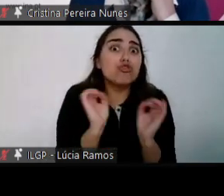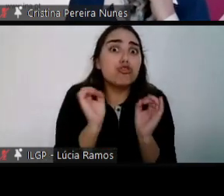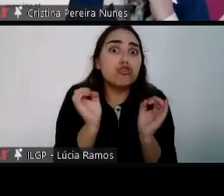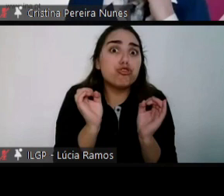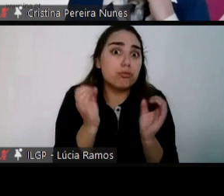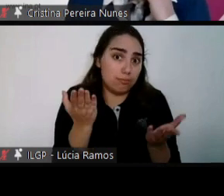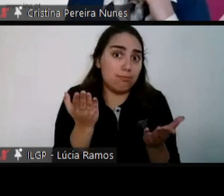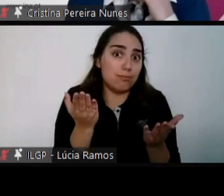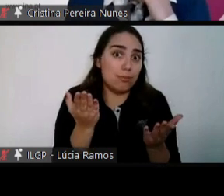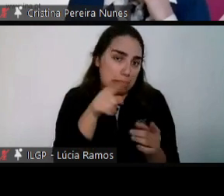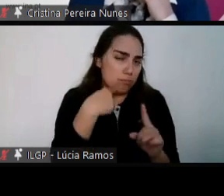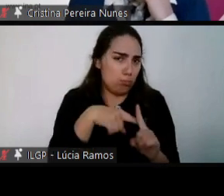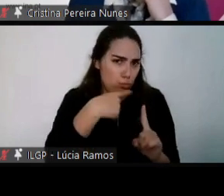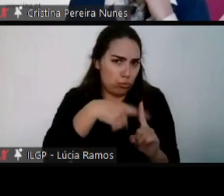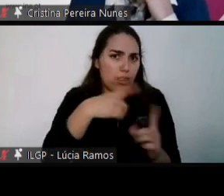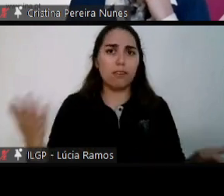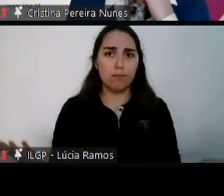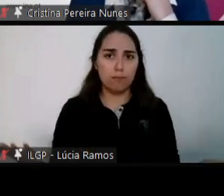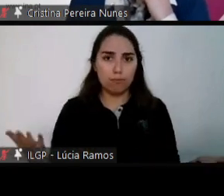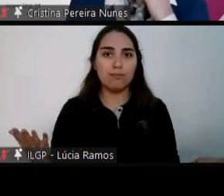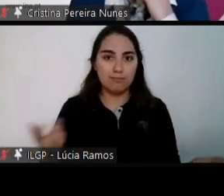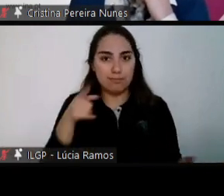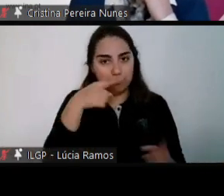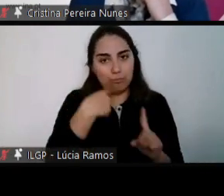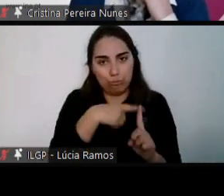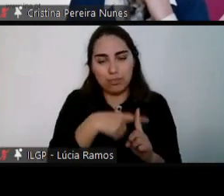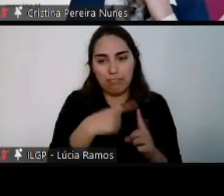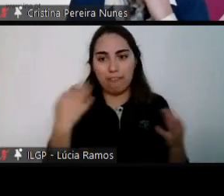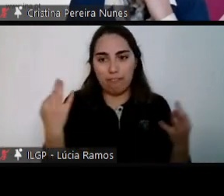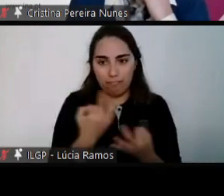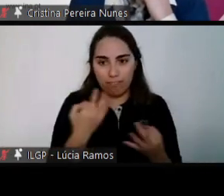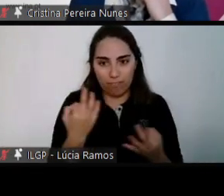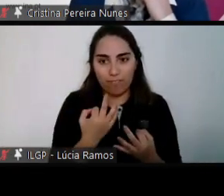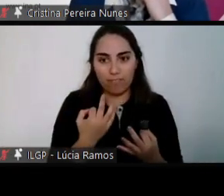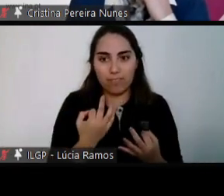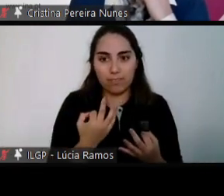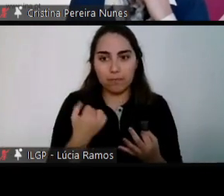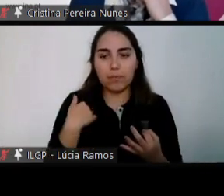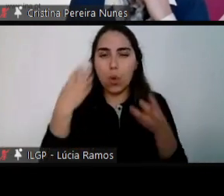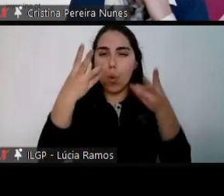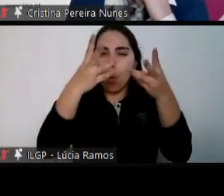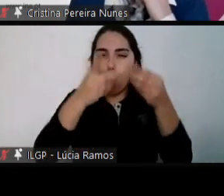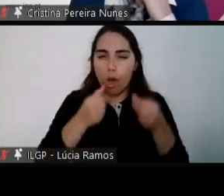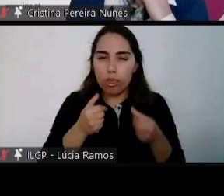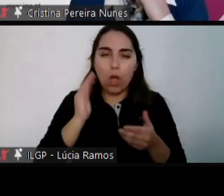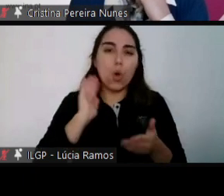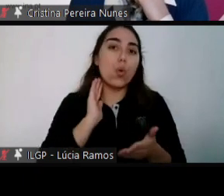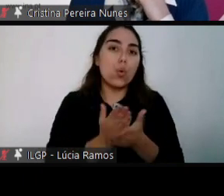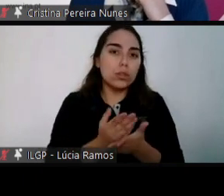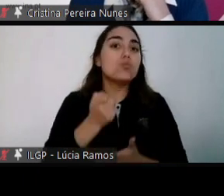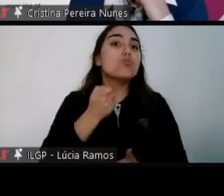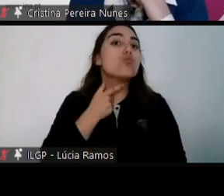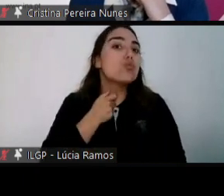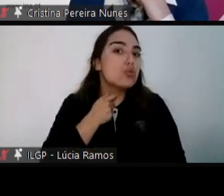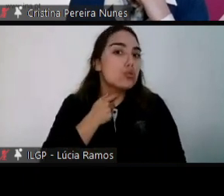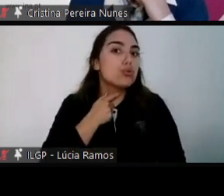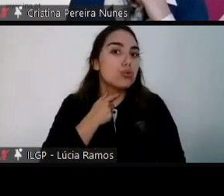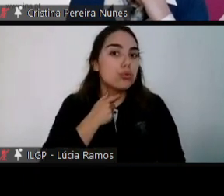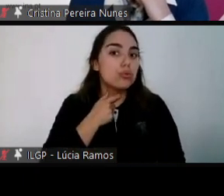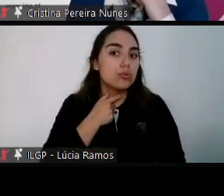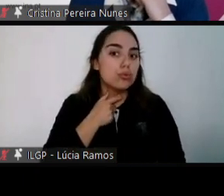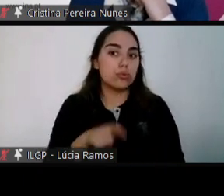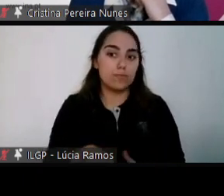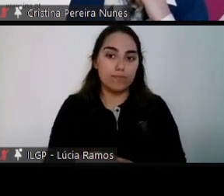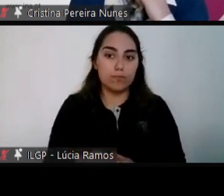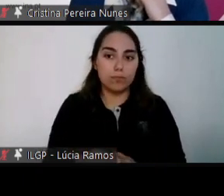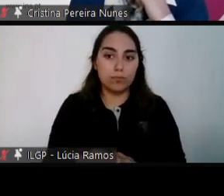positivo, não é? Este é aquilo que é considerado o aspecto positivo. Eu estive a fazer aqui umas contas, por exemplo, no último curso de Data Scientist que eu